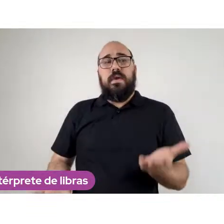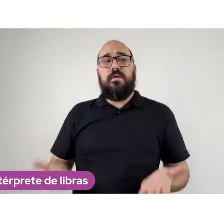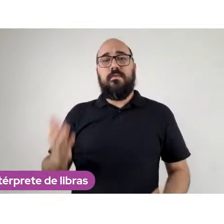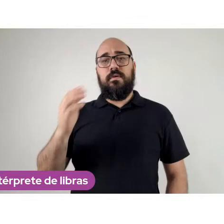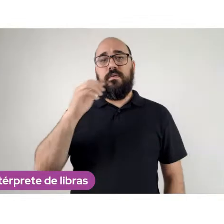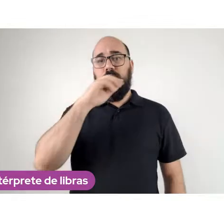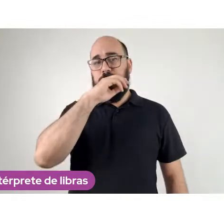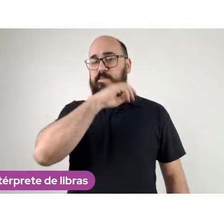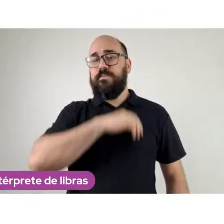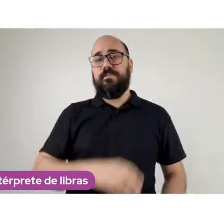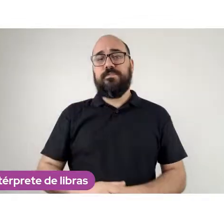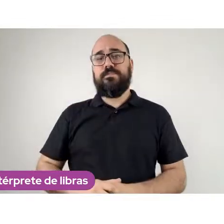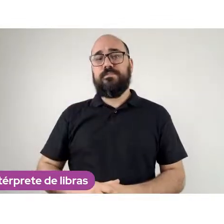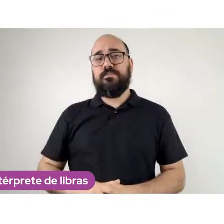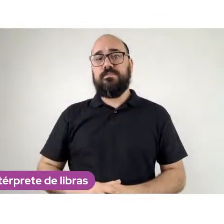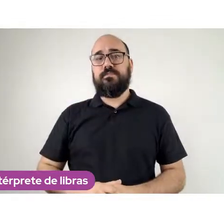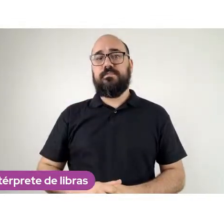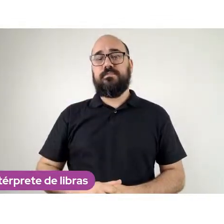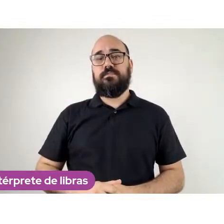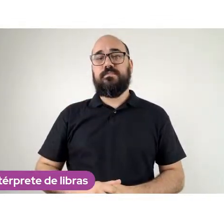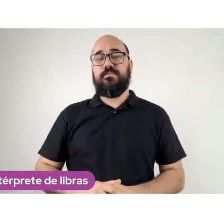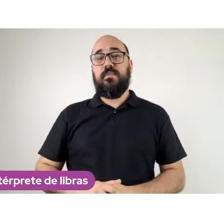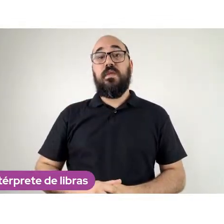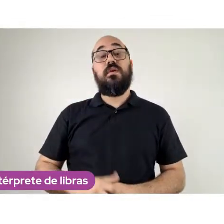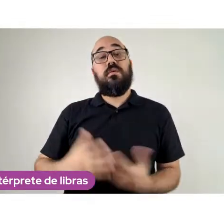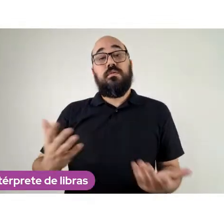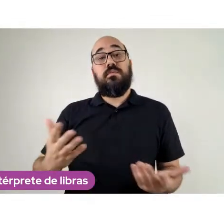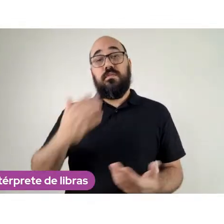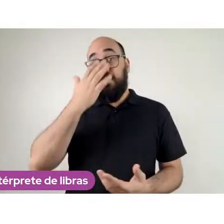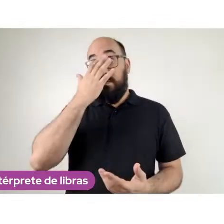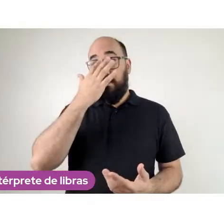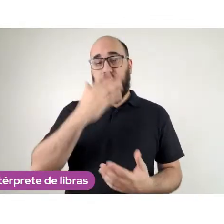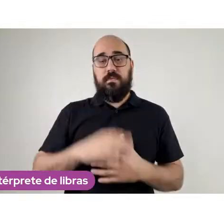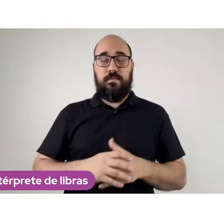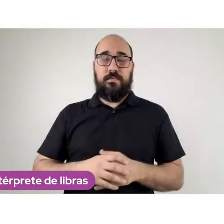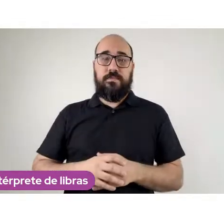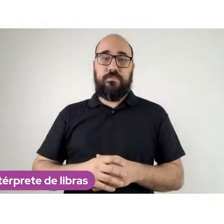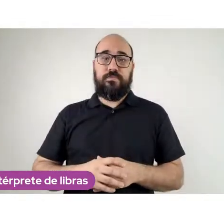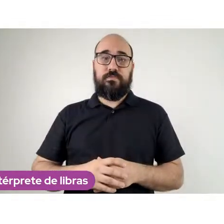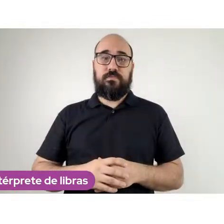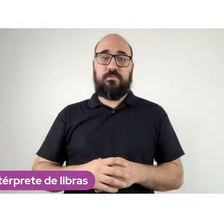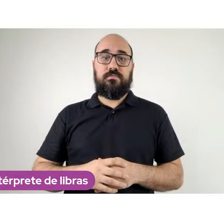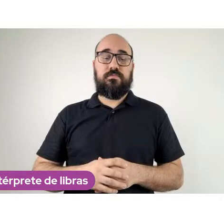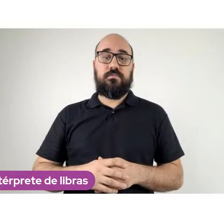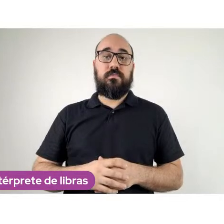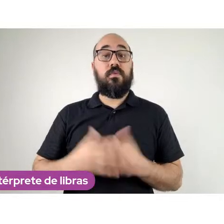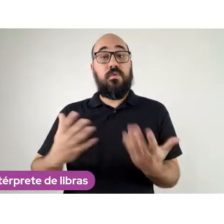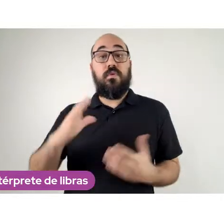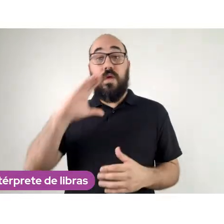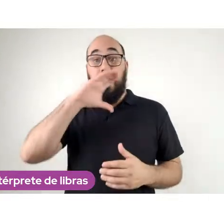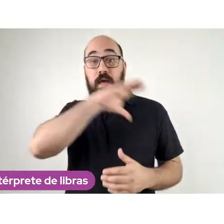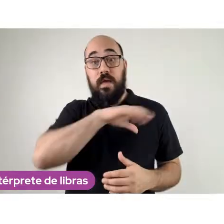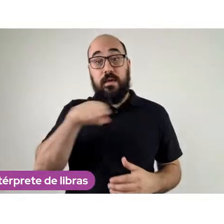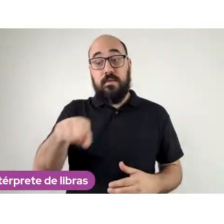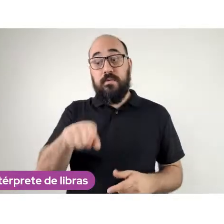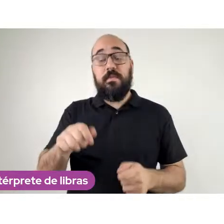também, eles usam o oxigênio que está dissolvido na água do mar, e o aquecimento acaba fazendo com que o oceano